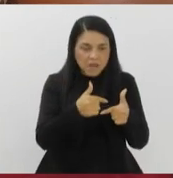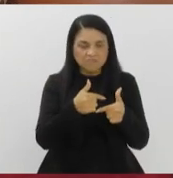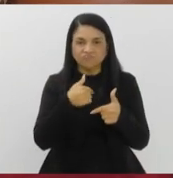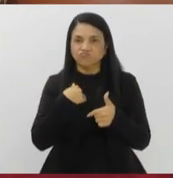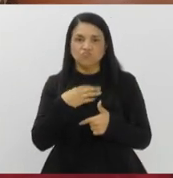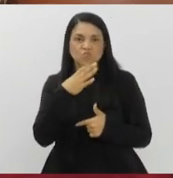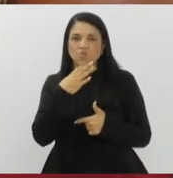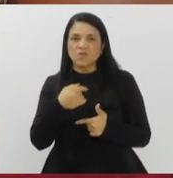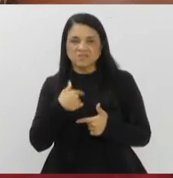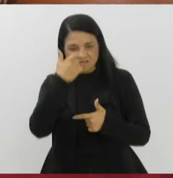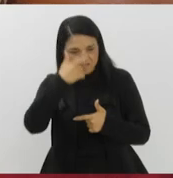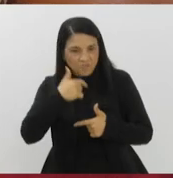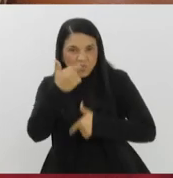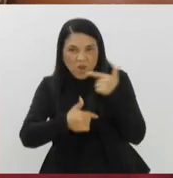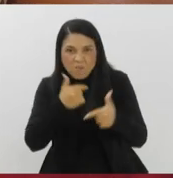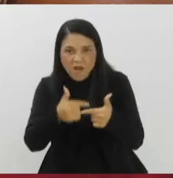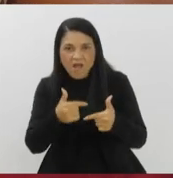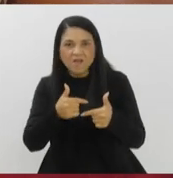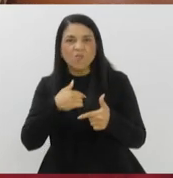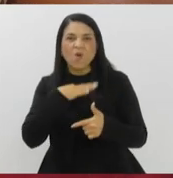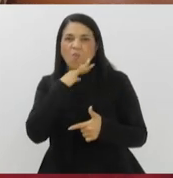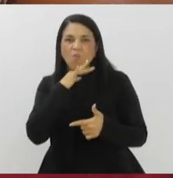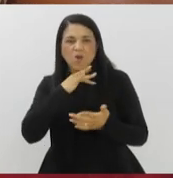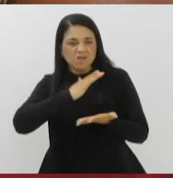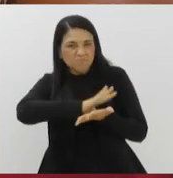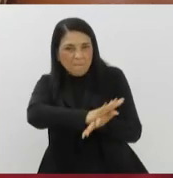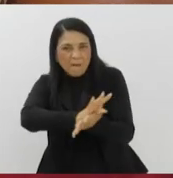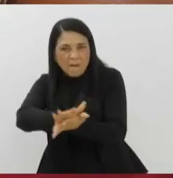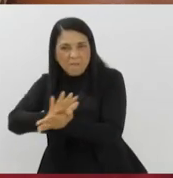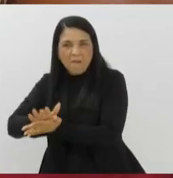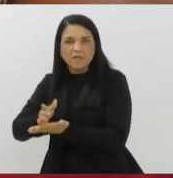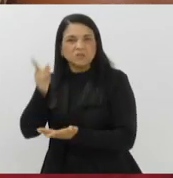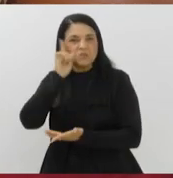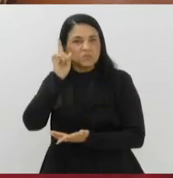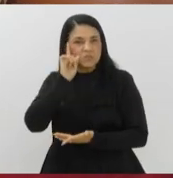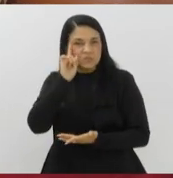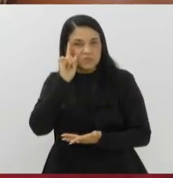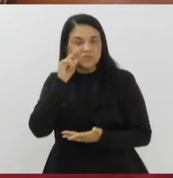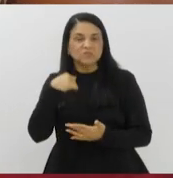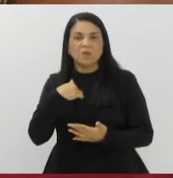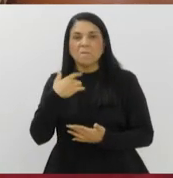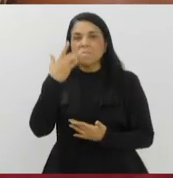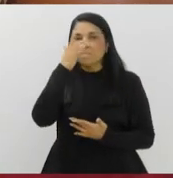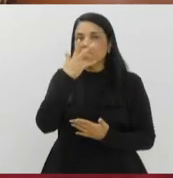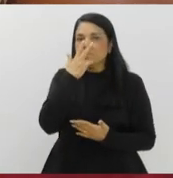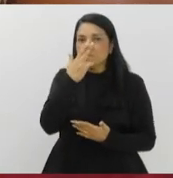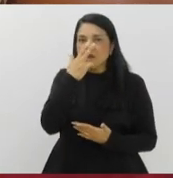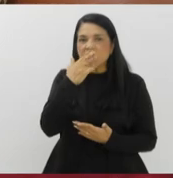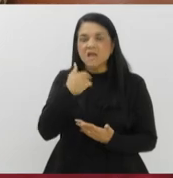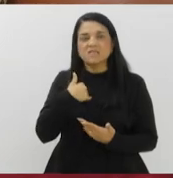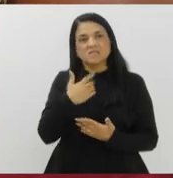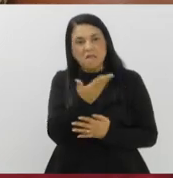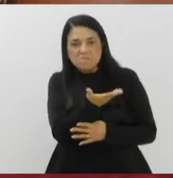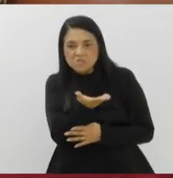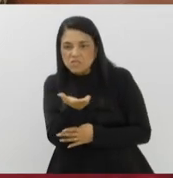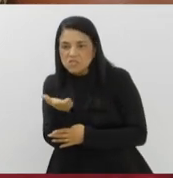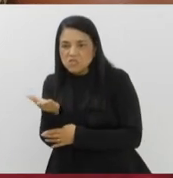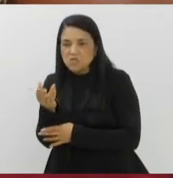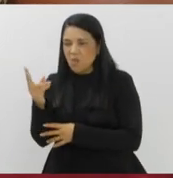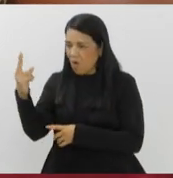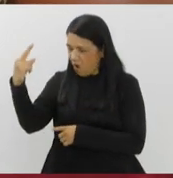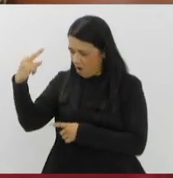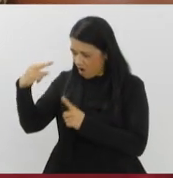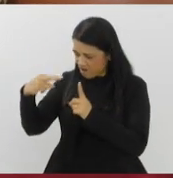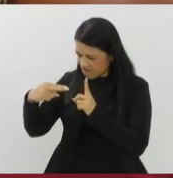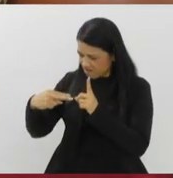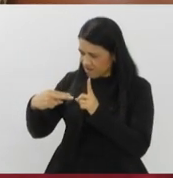é muito ruim, porque a gente já é discriminada todo dia, porque a gente se acha que a gente é lindinho, quem olha para a gente vê só porque a gente carrega